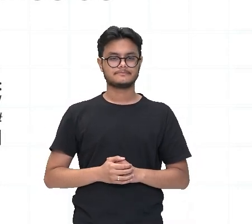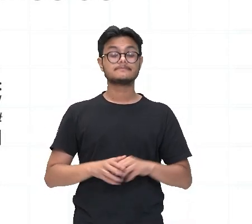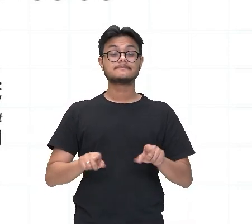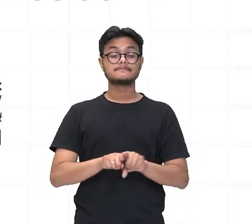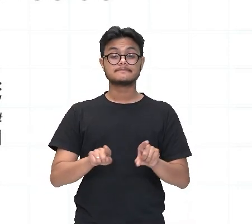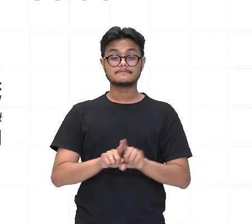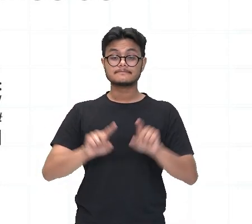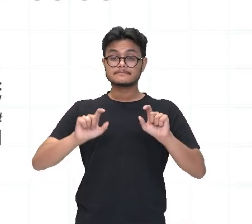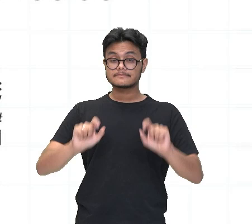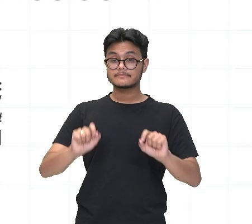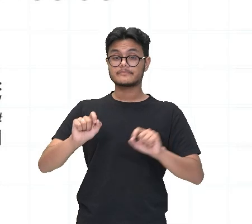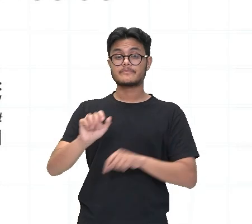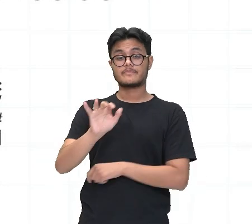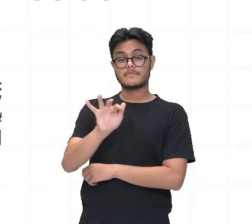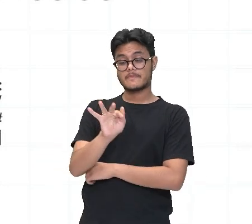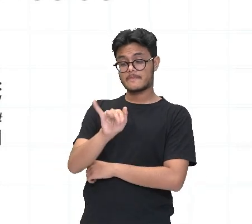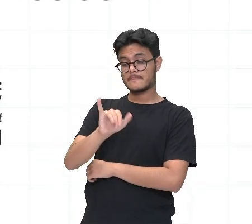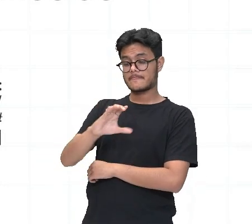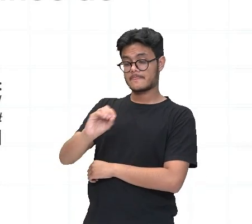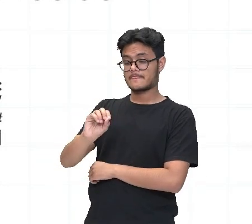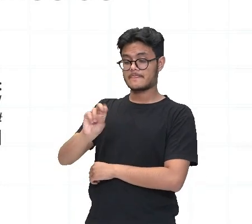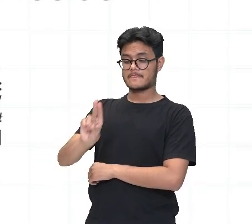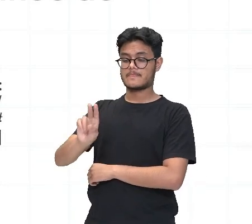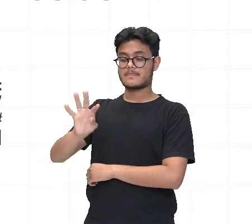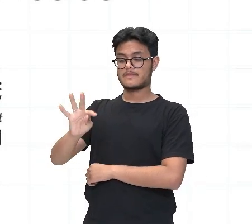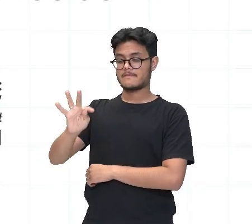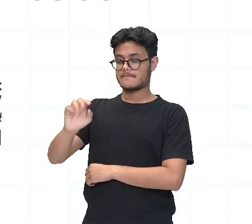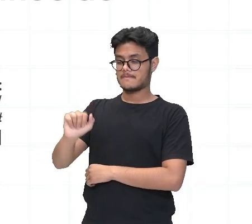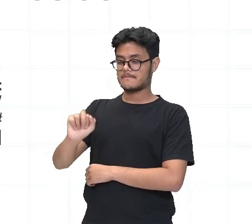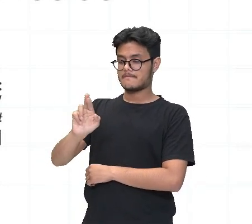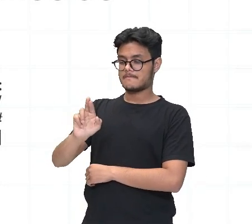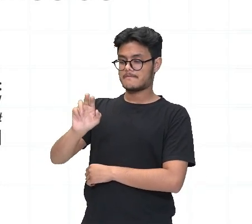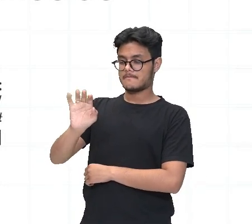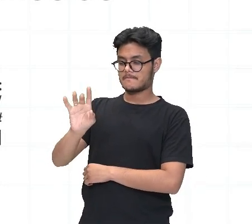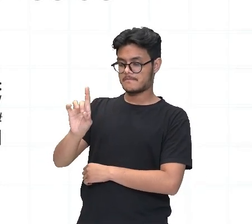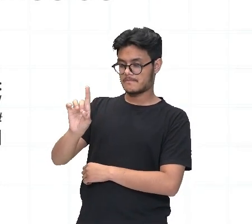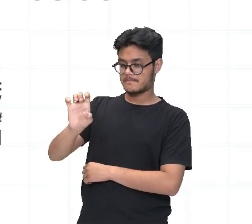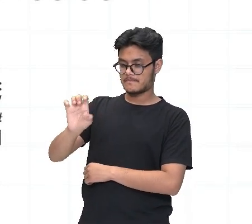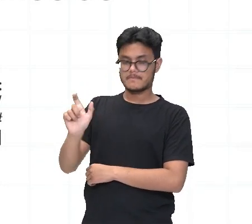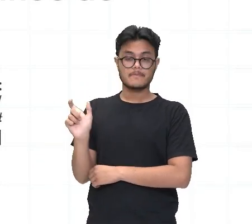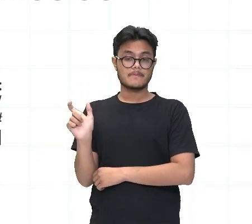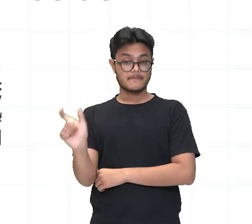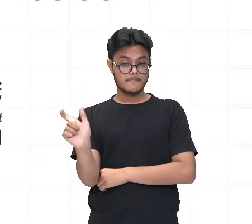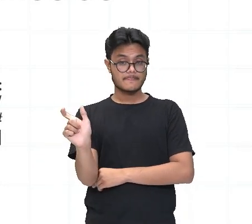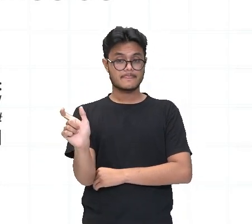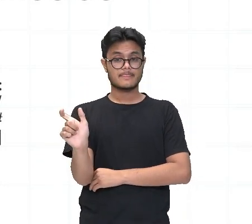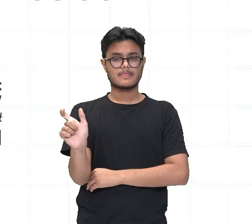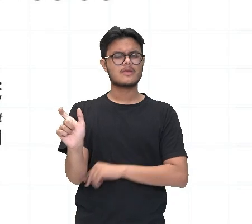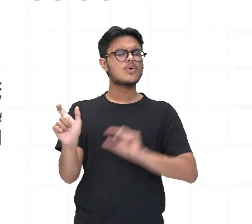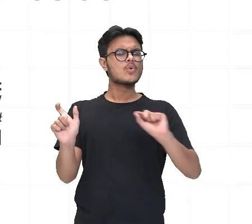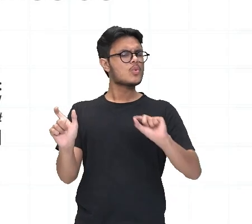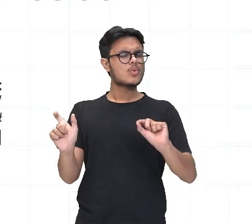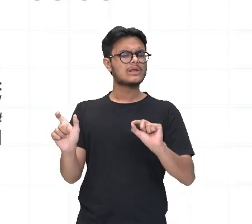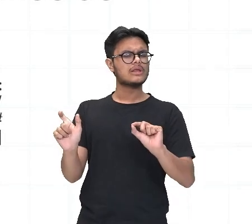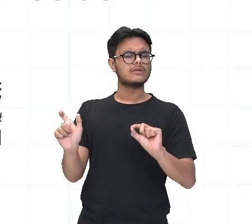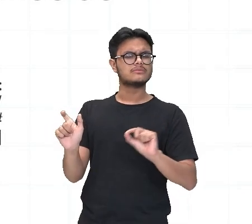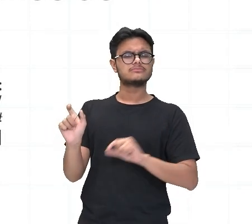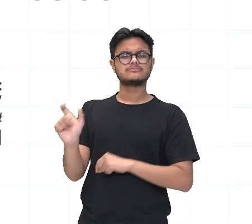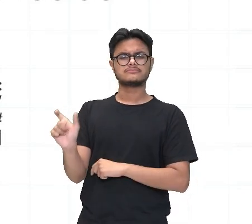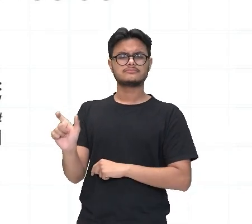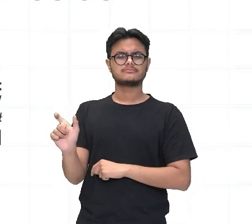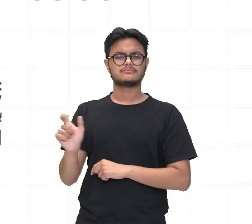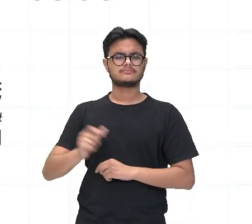E seguindo com a nossa lógica, ficou tarde e